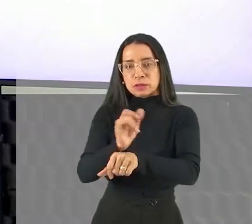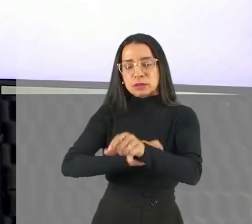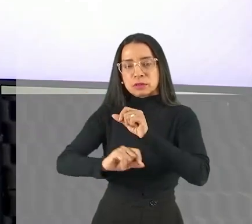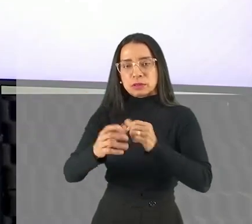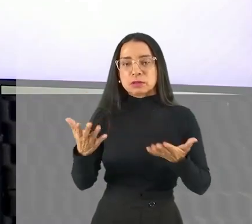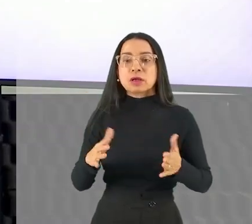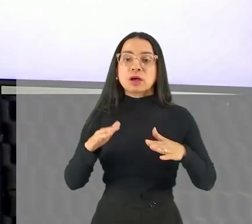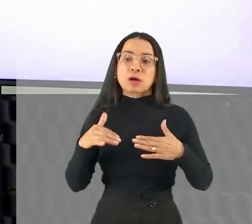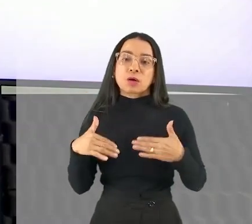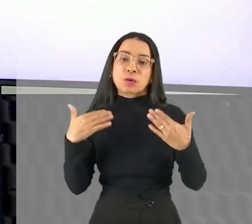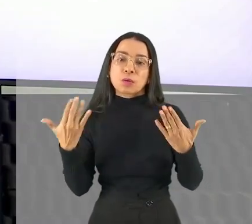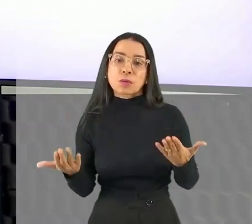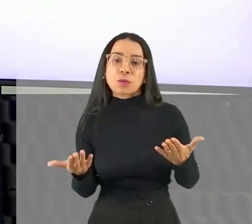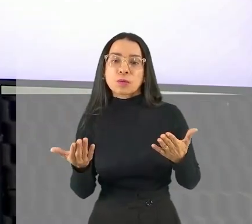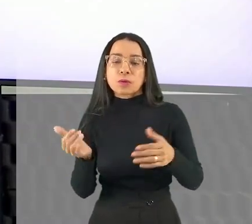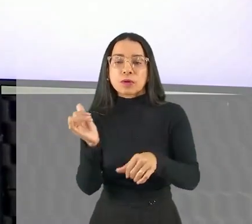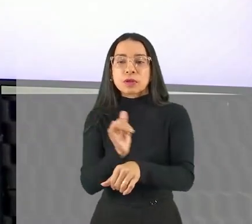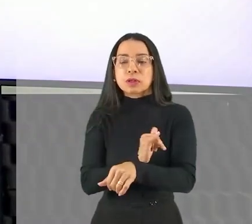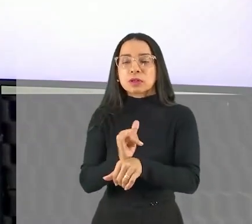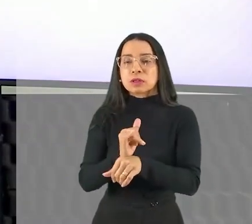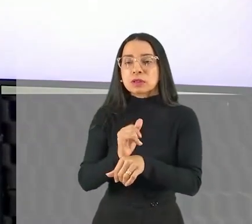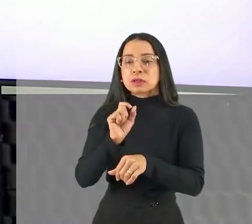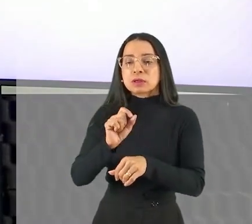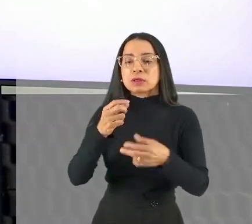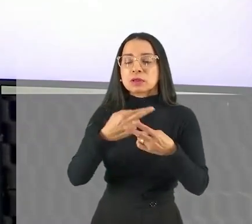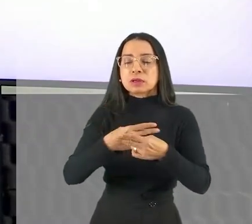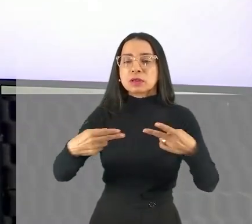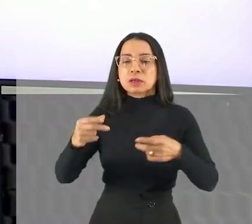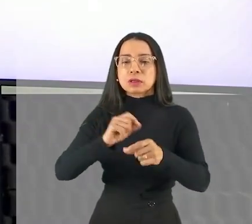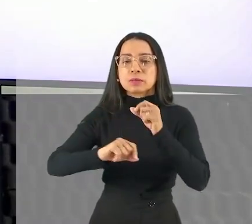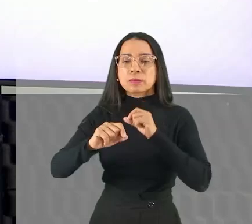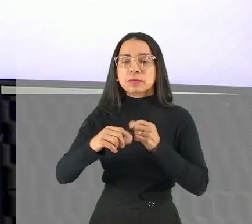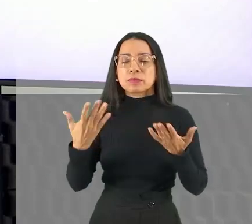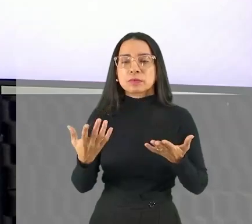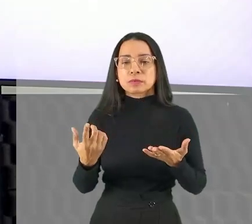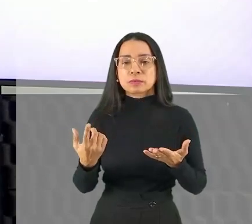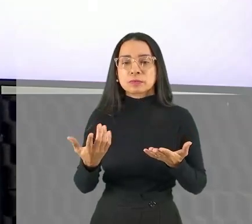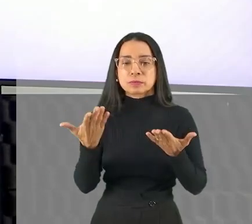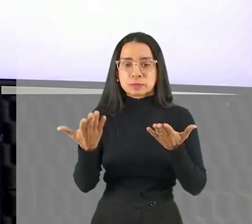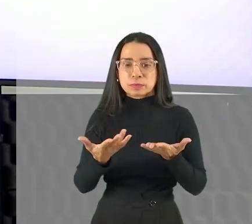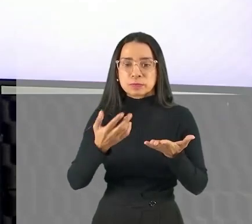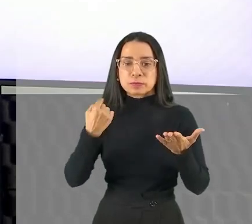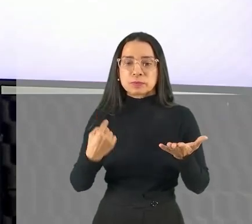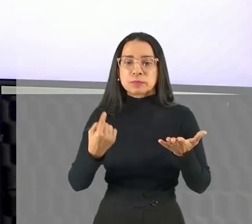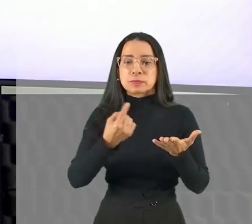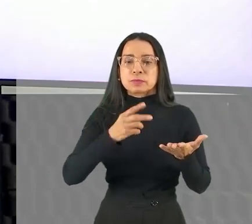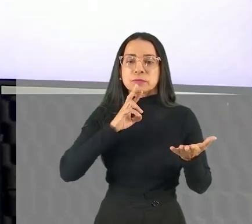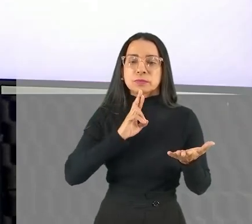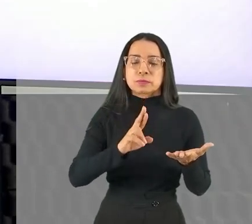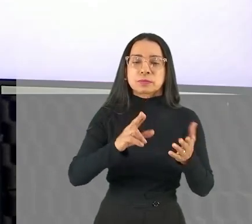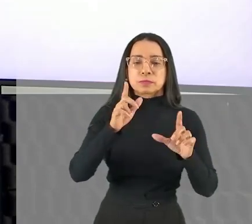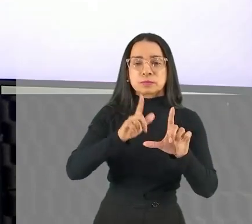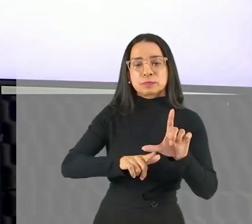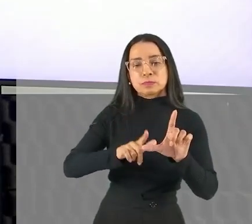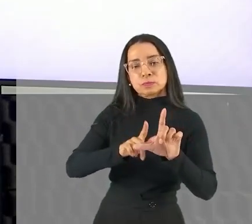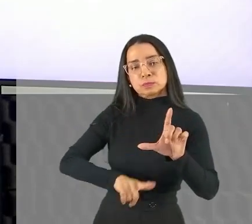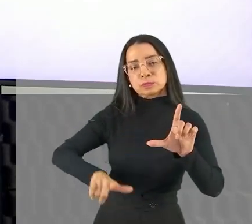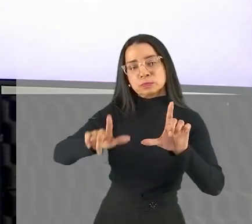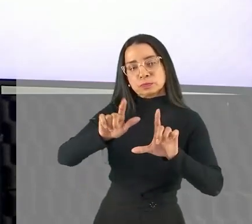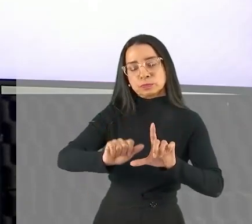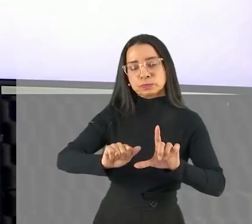essa estratégia argumentativa? Que elemento linguístico é esse, né? Então, a gente vai para nossas alternativas. Letra A,